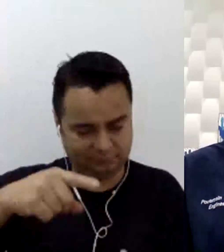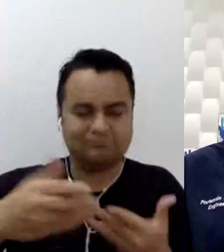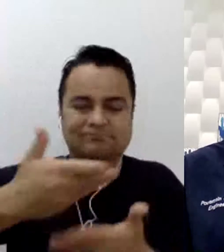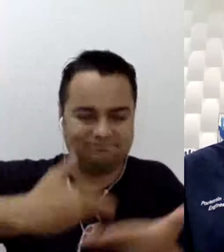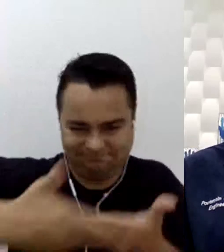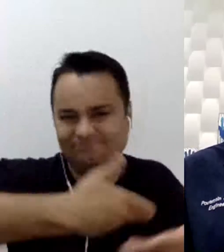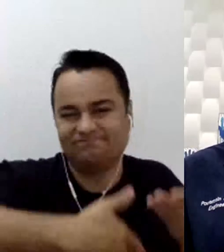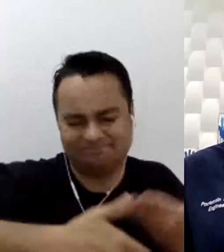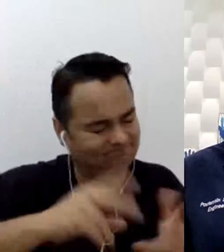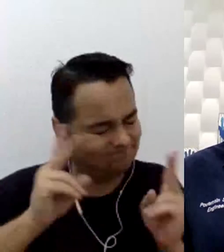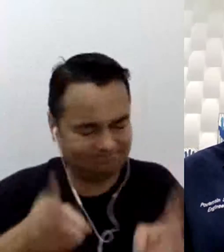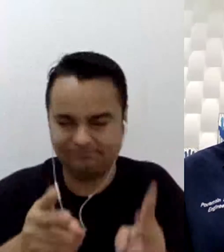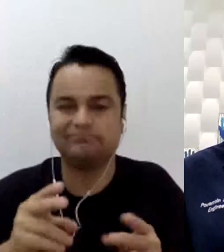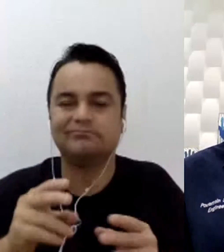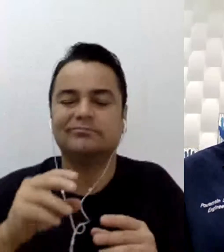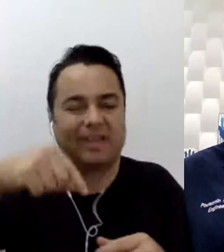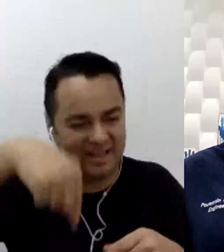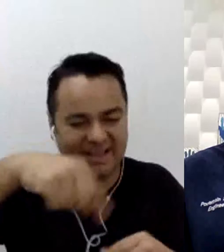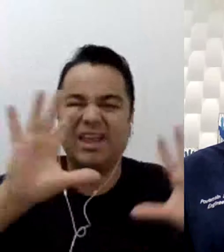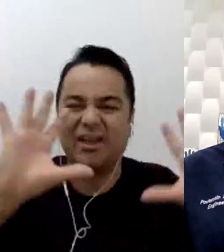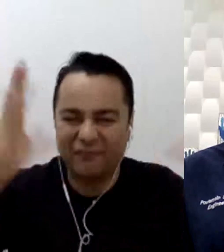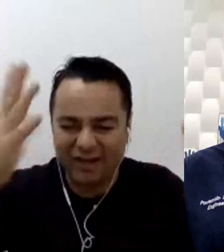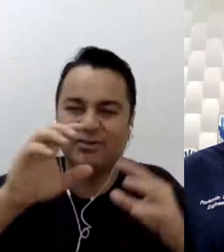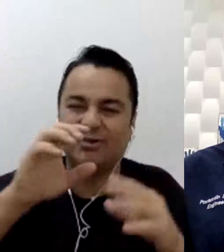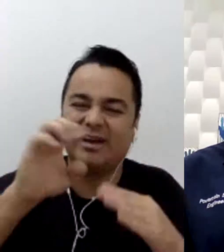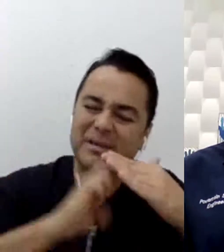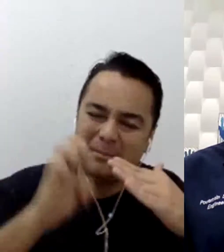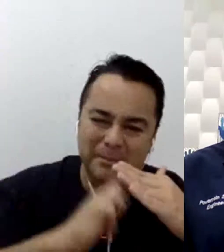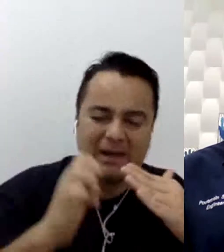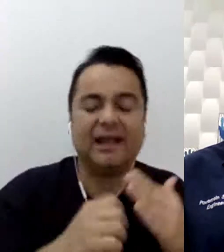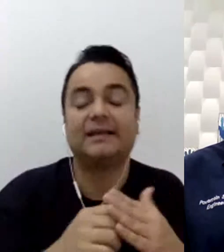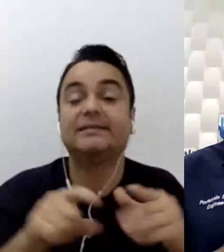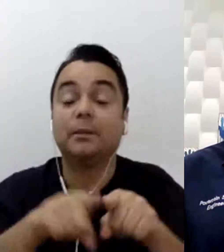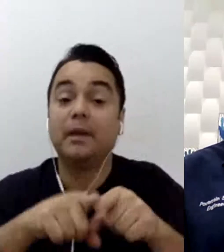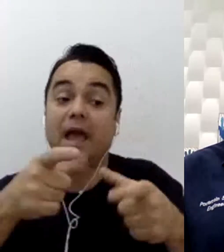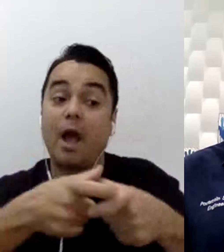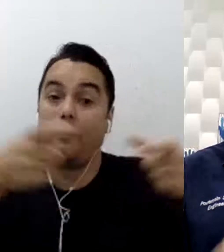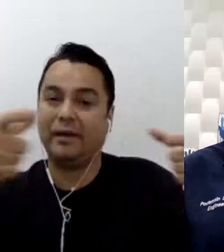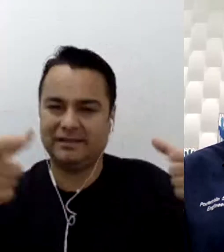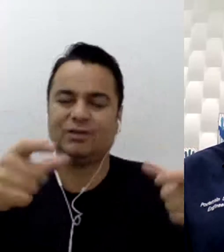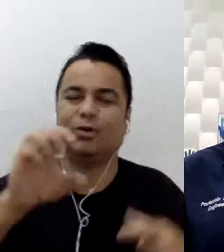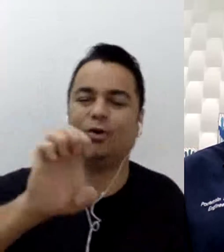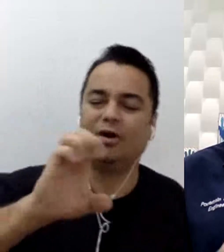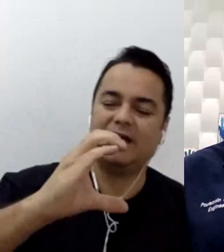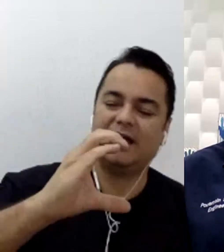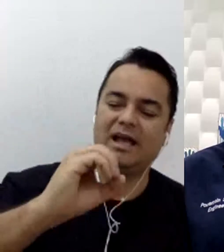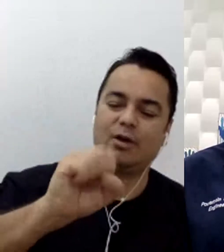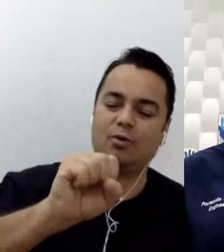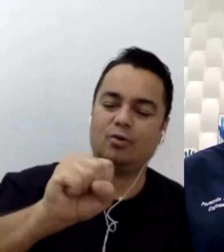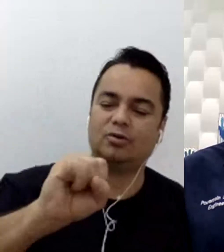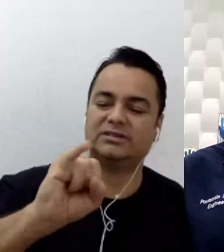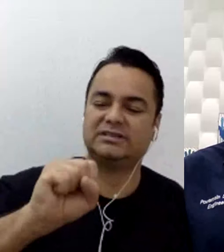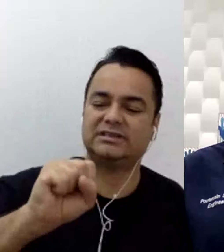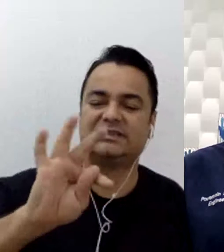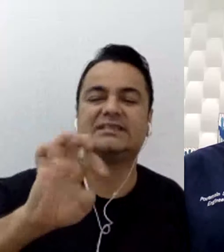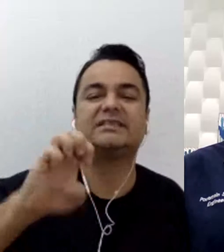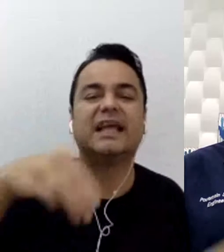fazendo, participando desses eventos com as empresas, aumentando esse ecossistema, esse networking, visitas